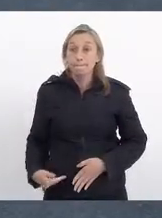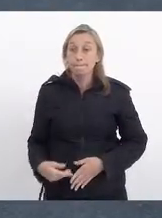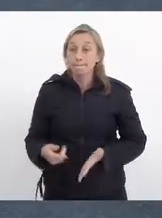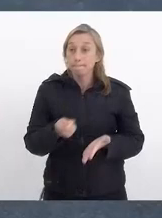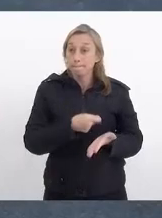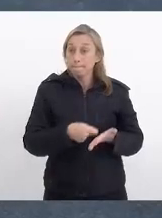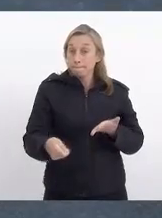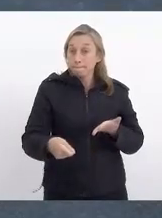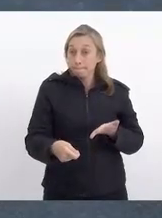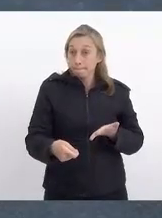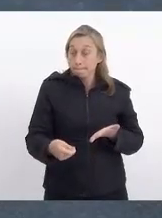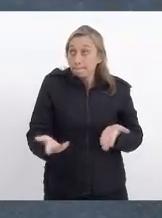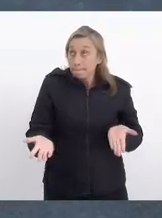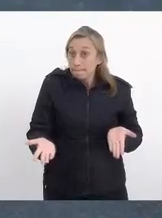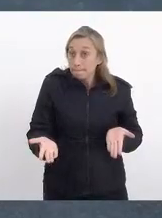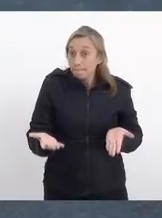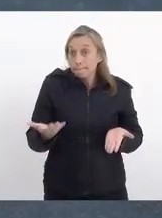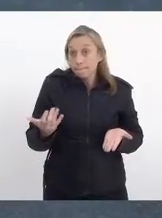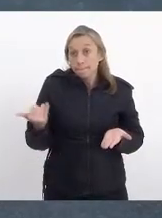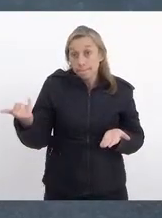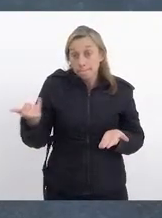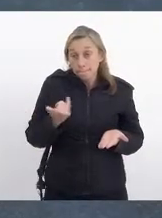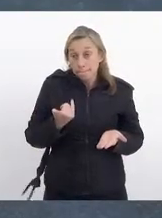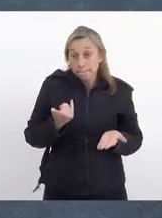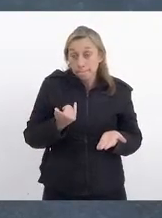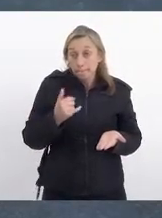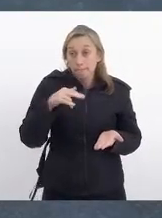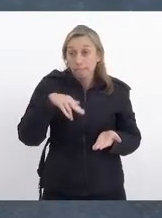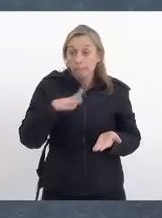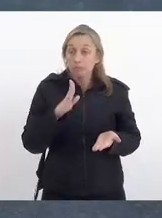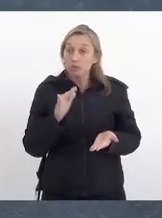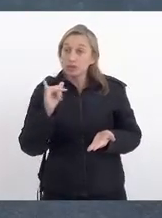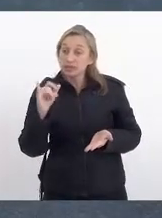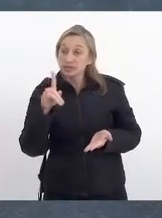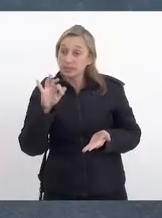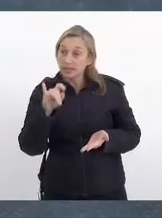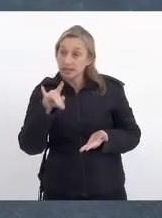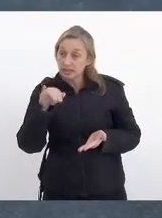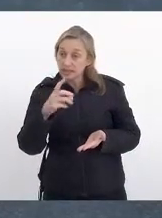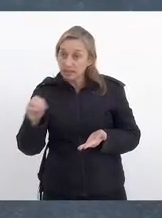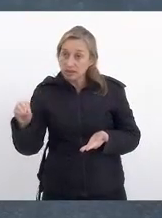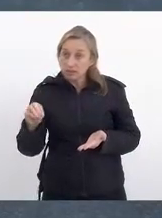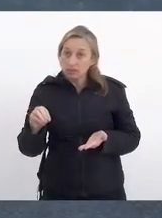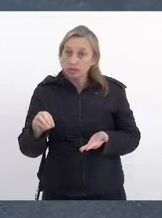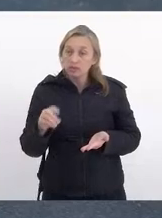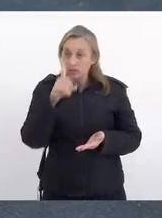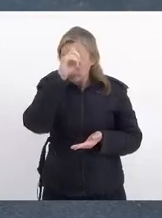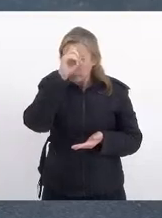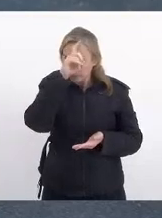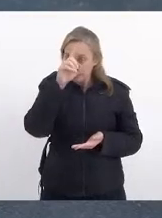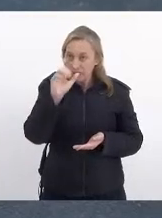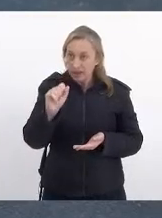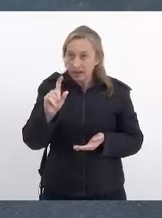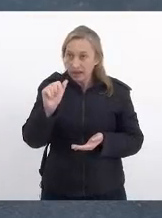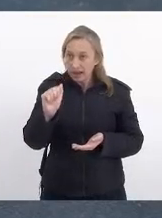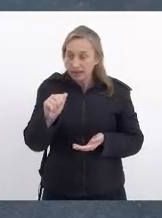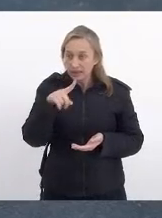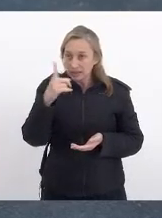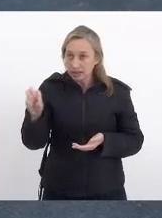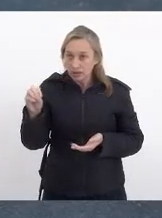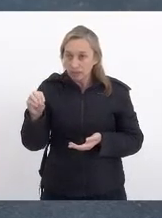assinar um termo de mesmo tempo fiquei sabendo assim da municipalização do Hospital Adão Pereira Nunes em